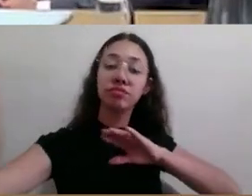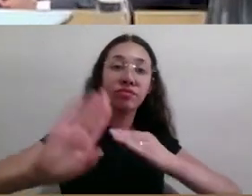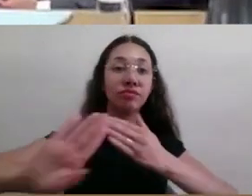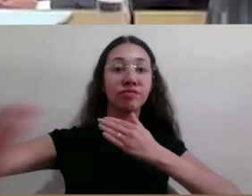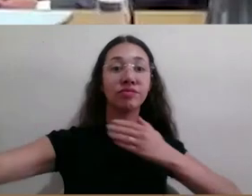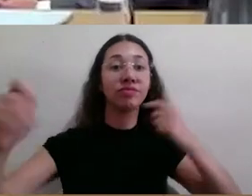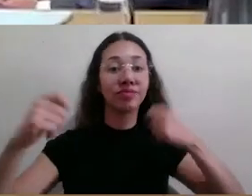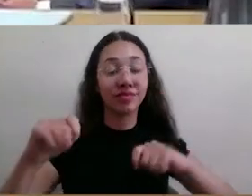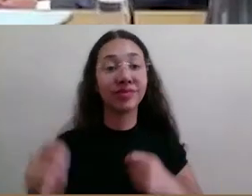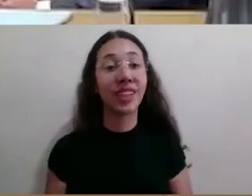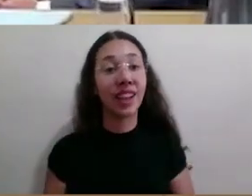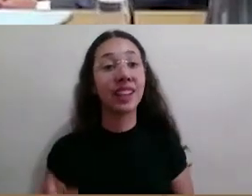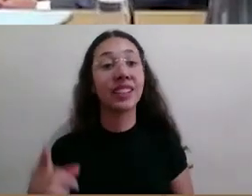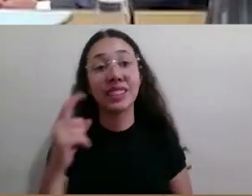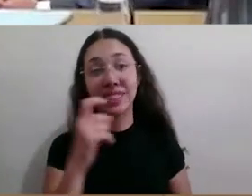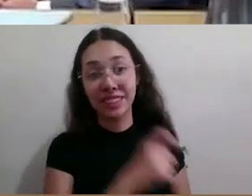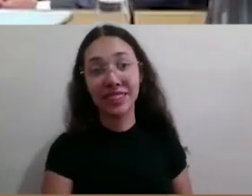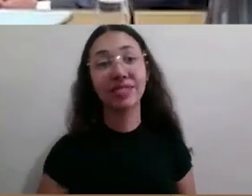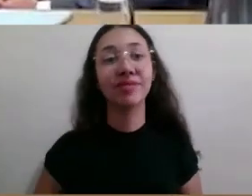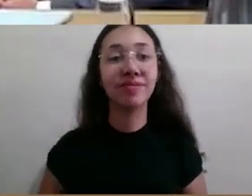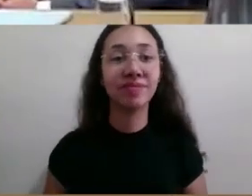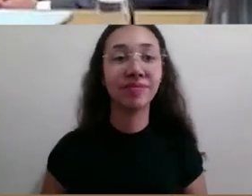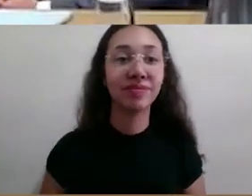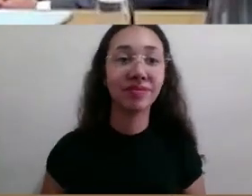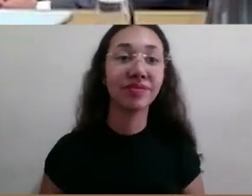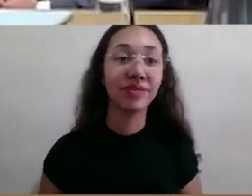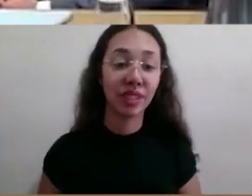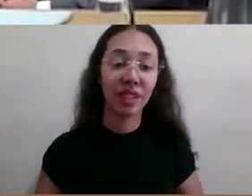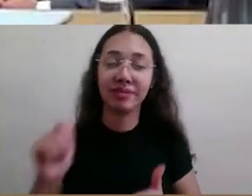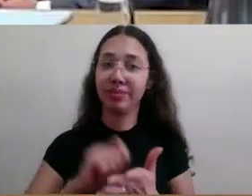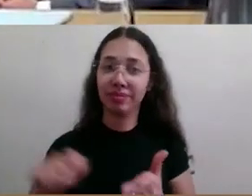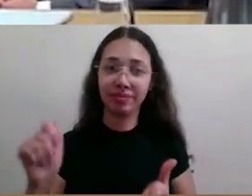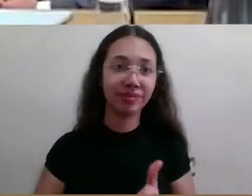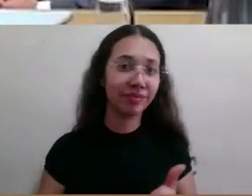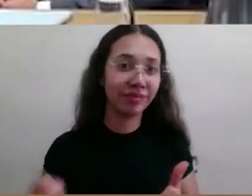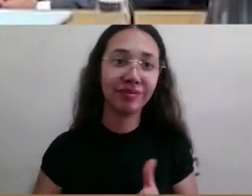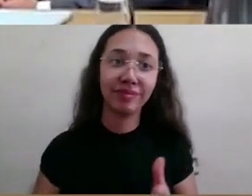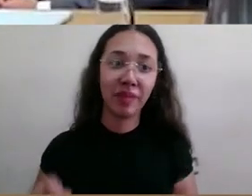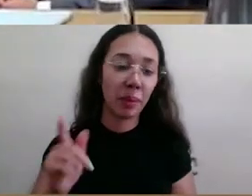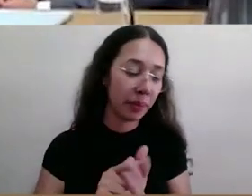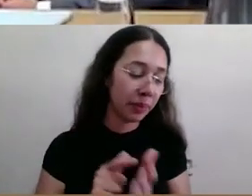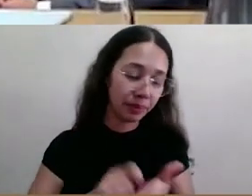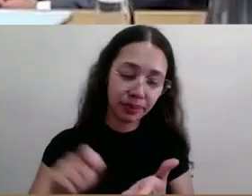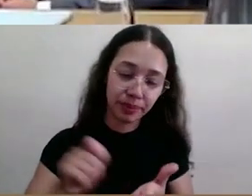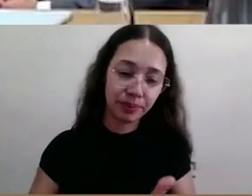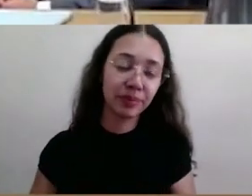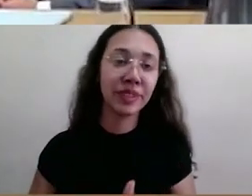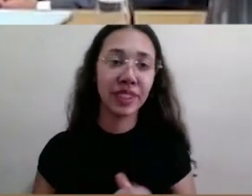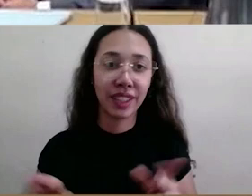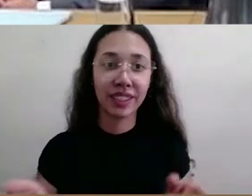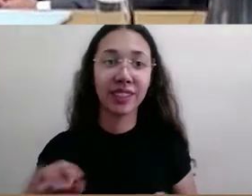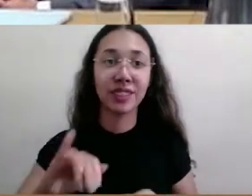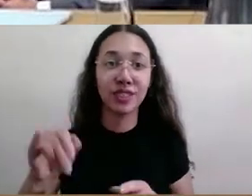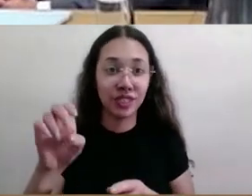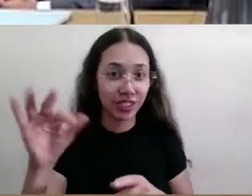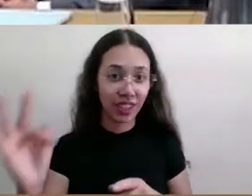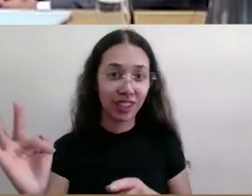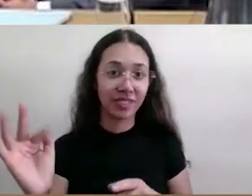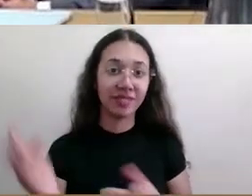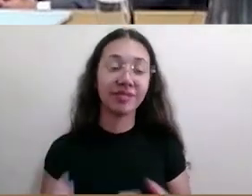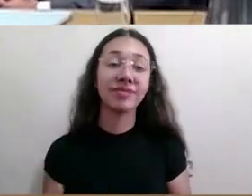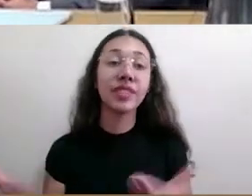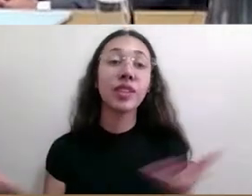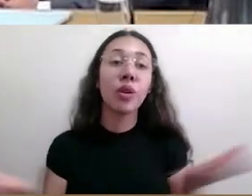Era tudo papel. No físico, na comum era papel e no resto era JEF. Então, hoje nós estamos falando de algo